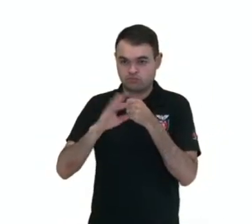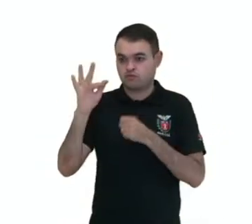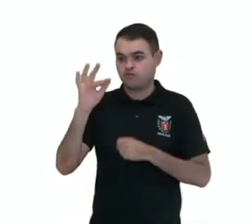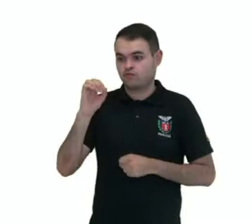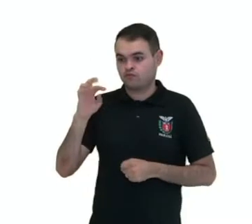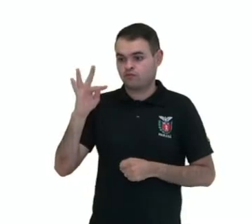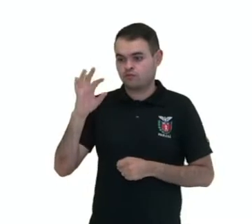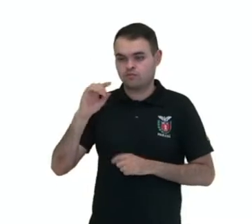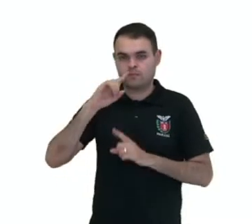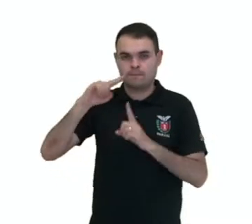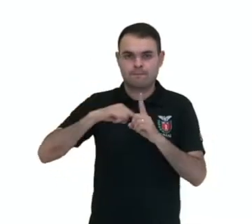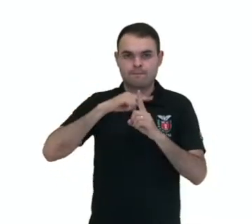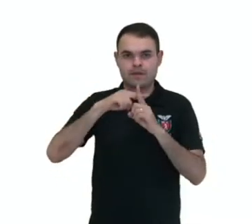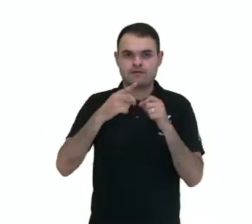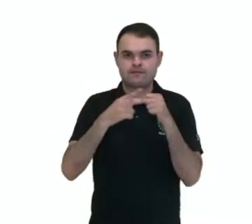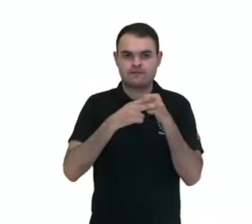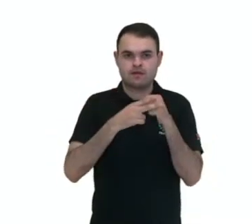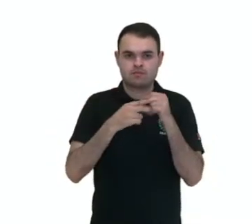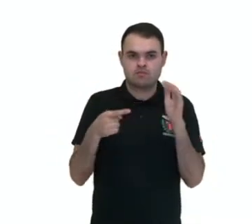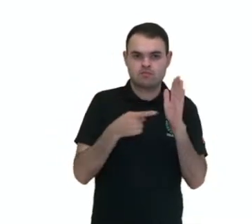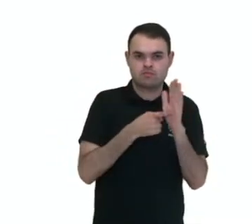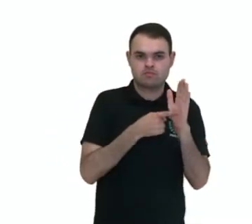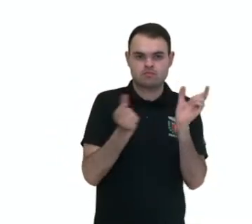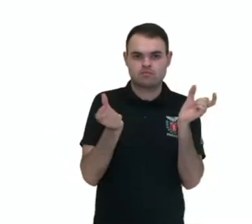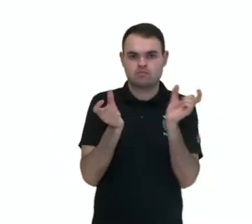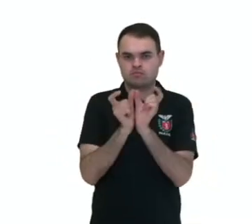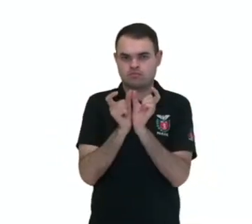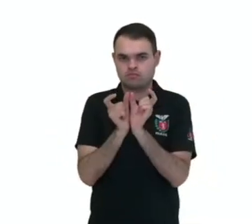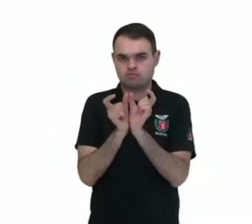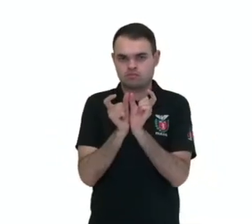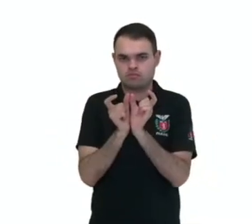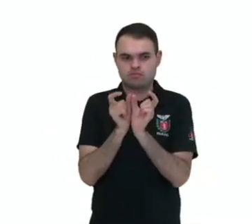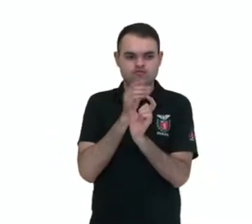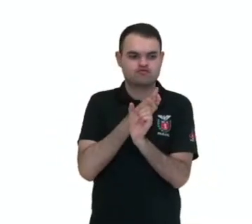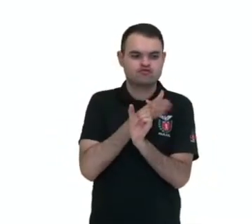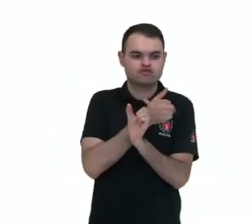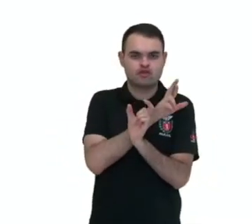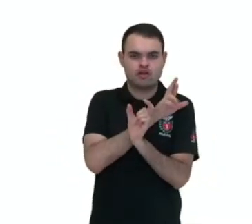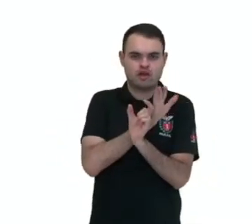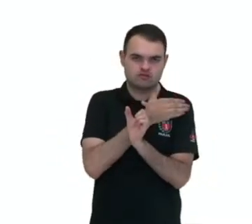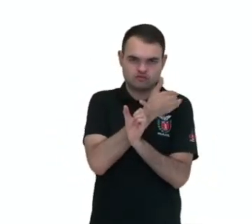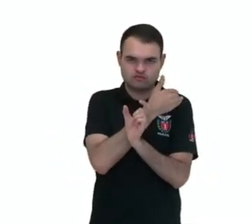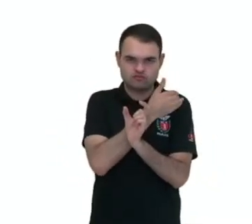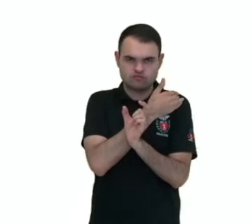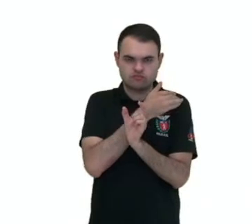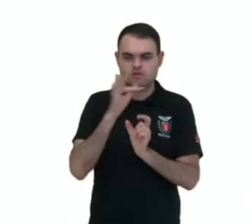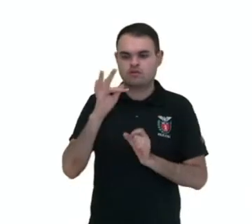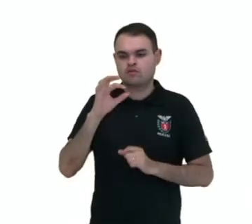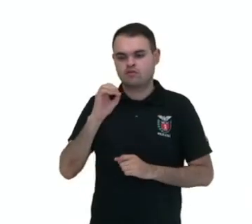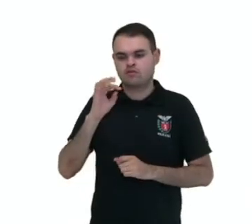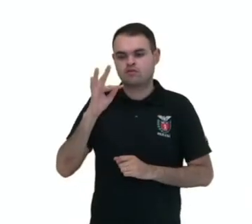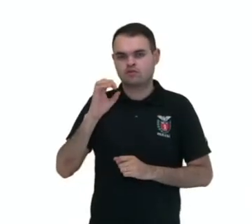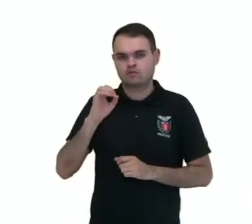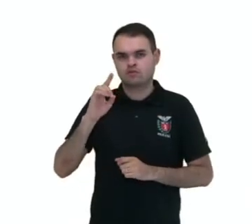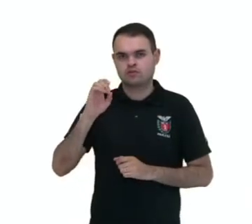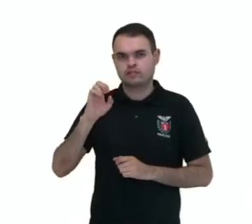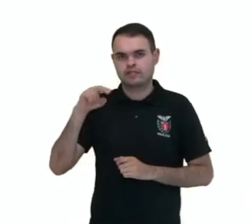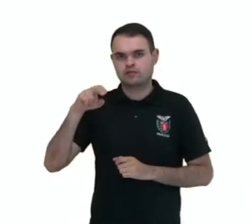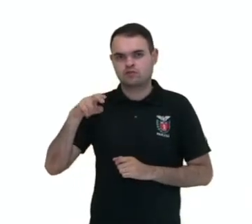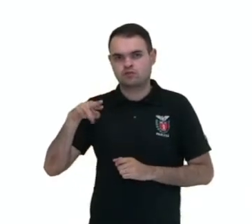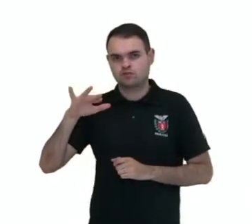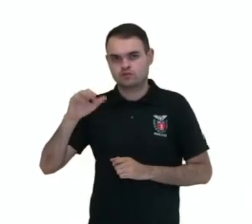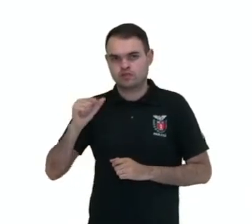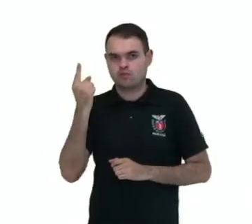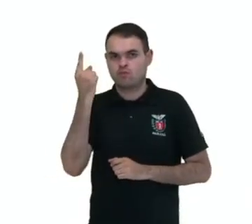foto, mas o verbo denunciar reduzido, né? Porque tiramos o R, então ele sai da sua forma no infinitivo e constitui uma